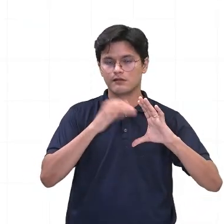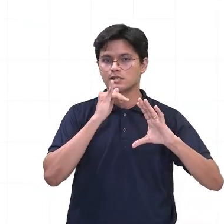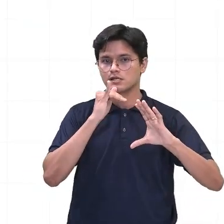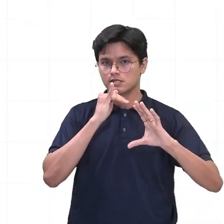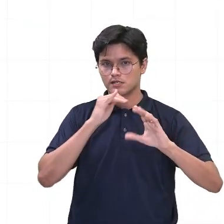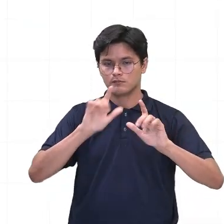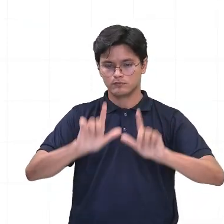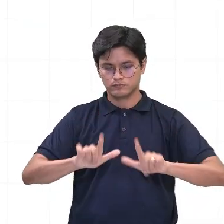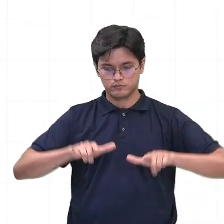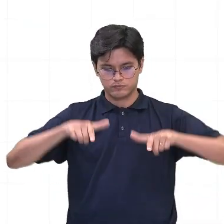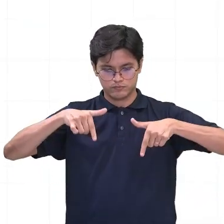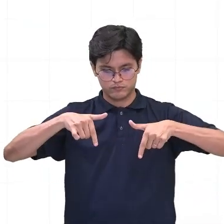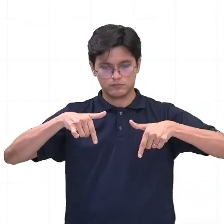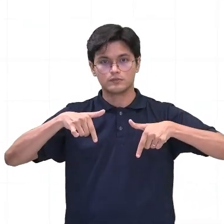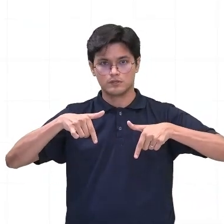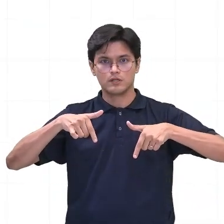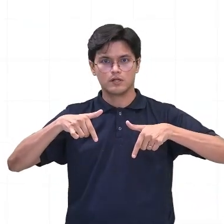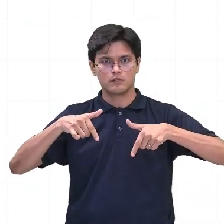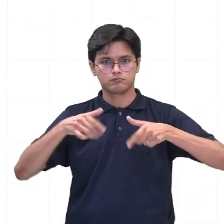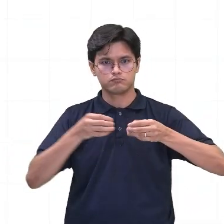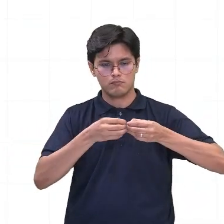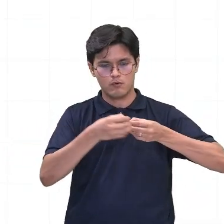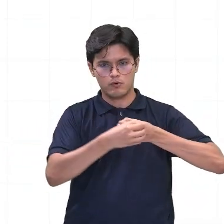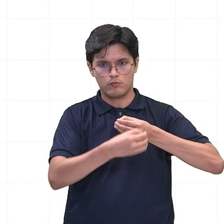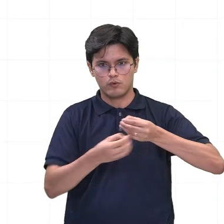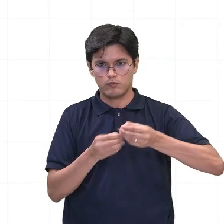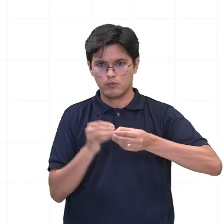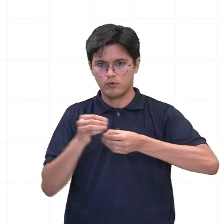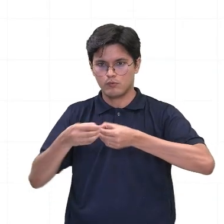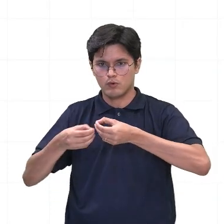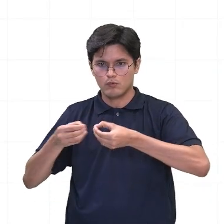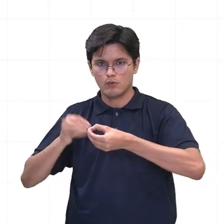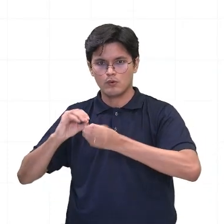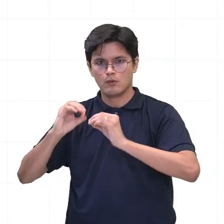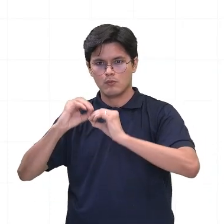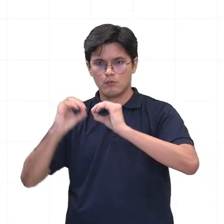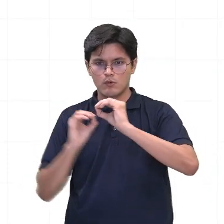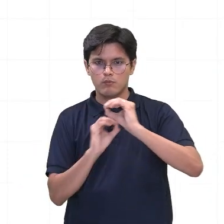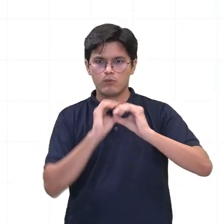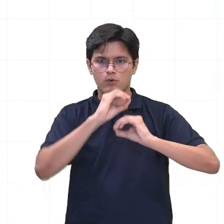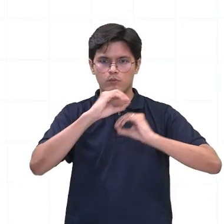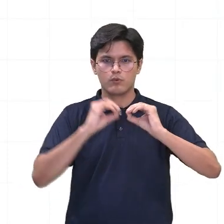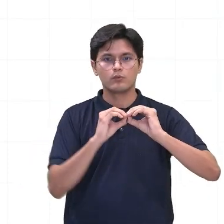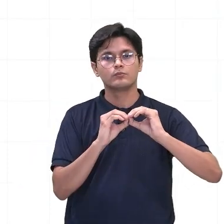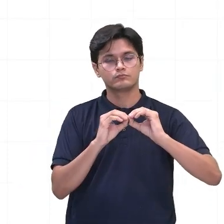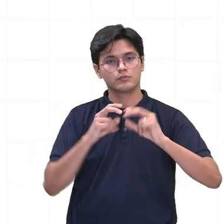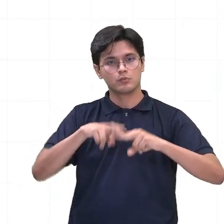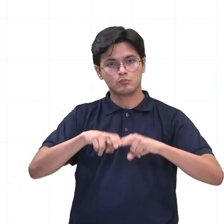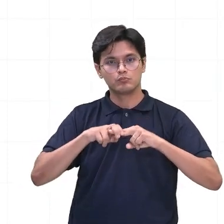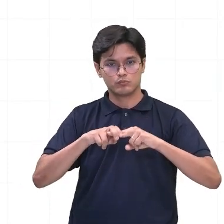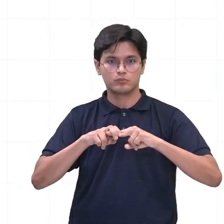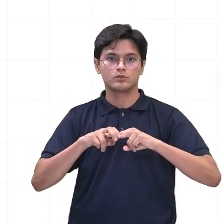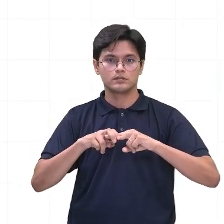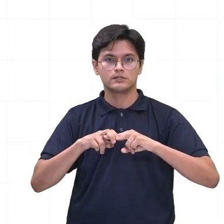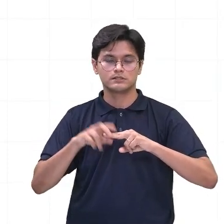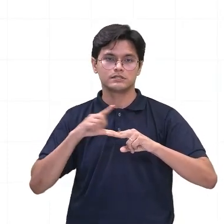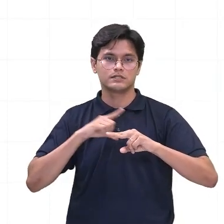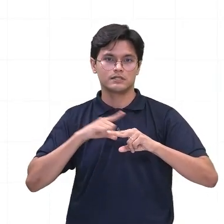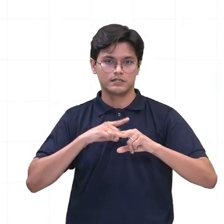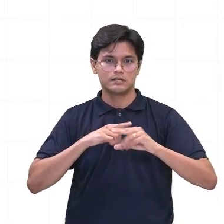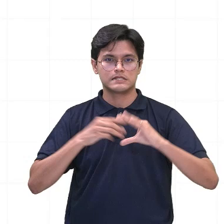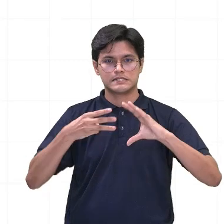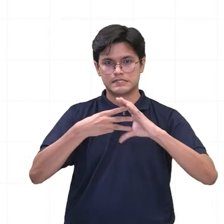as células bem unidas umas às outras. Por isso que nós falamos que esse tecido ele apresenta as células